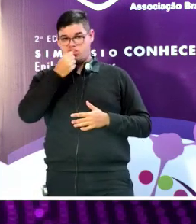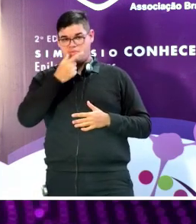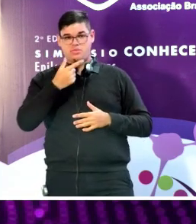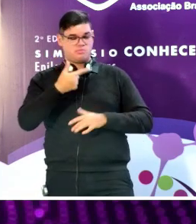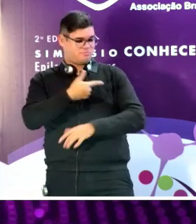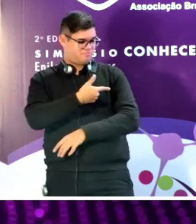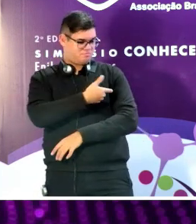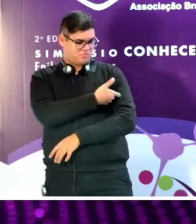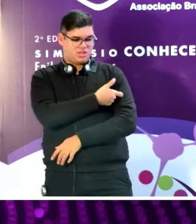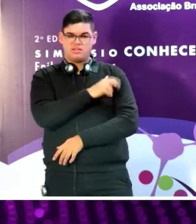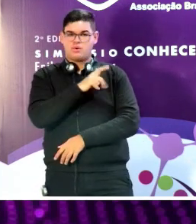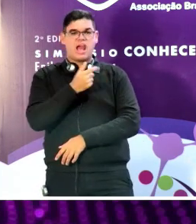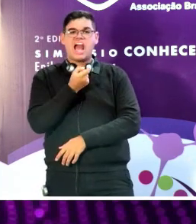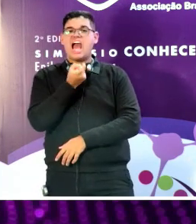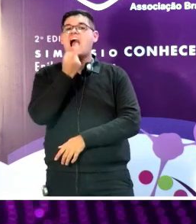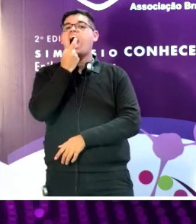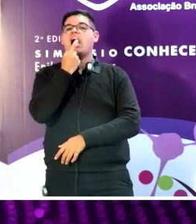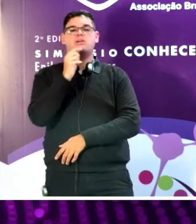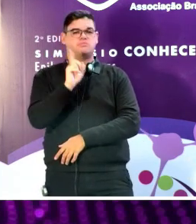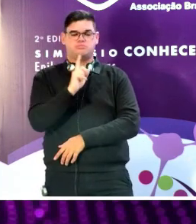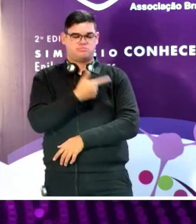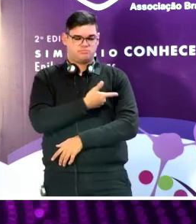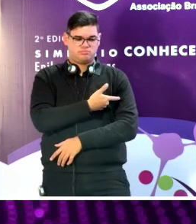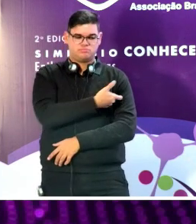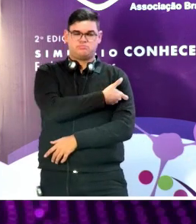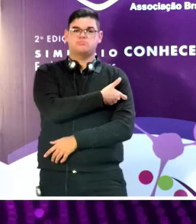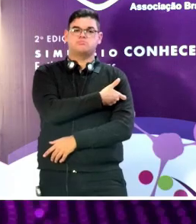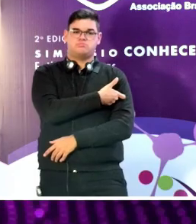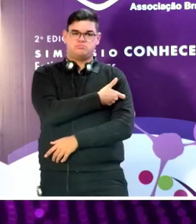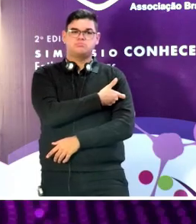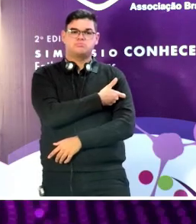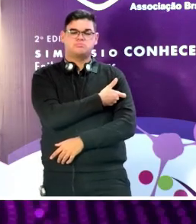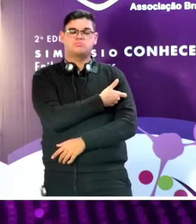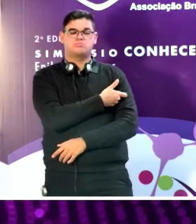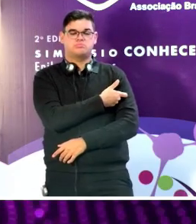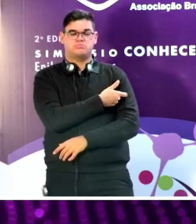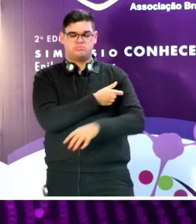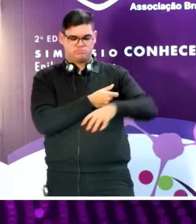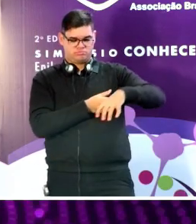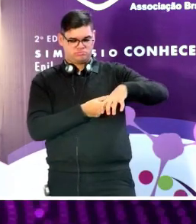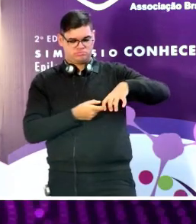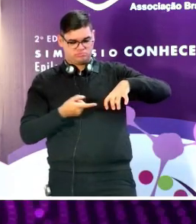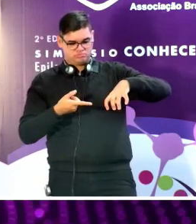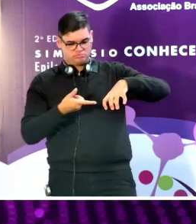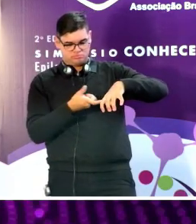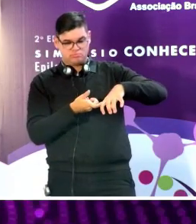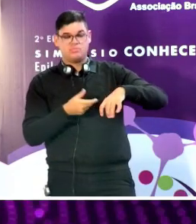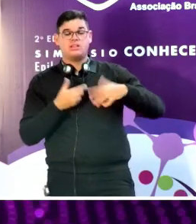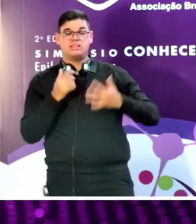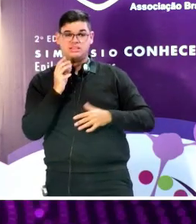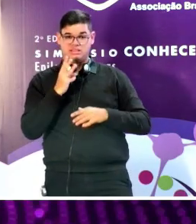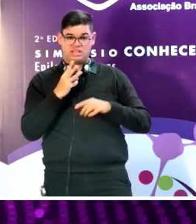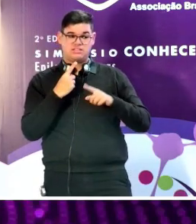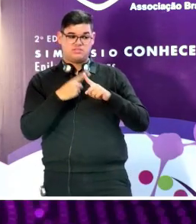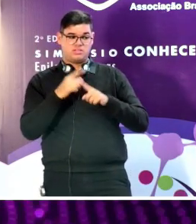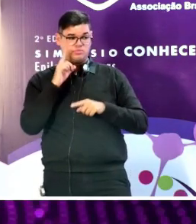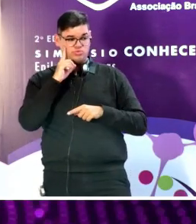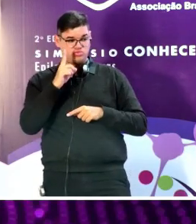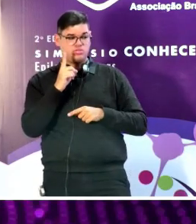a biodisponibilidade dele é de 4 a 6 horas, e a administração são 3 vezes por dia. E os tutores começaram a